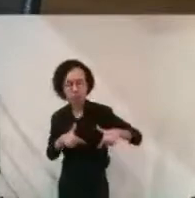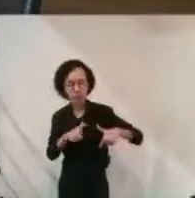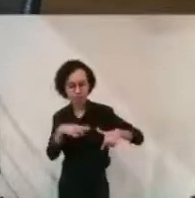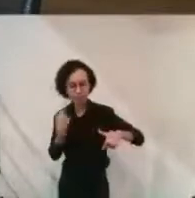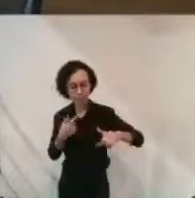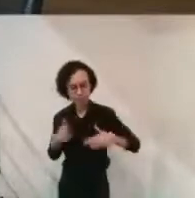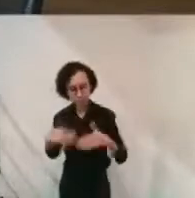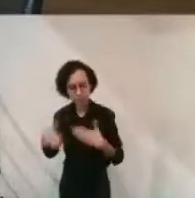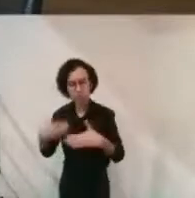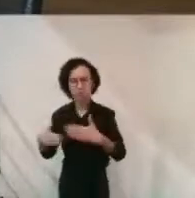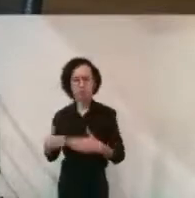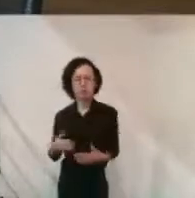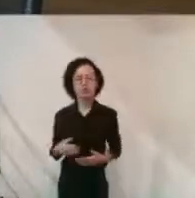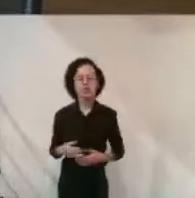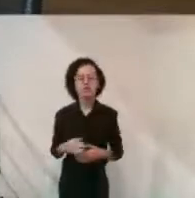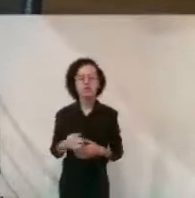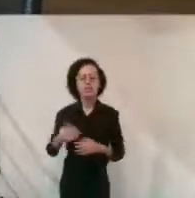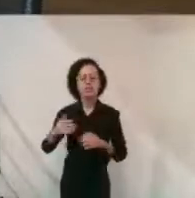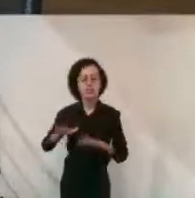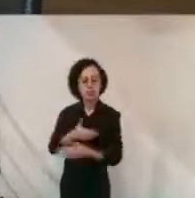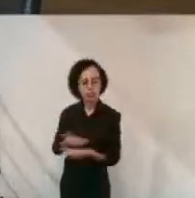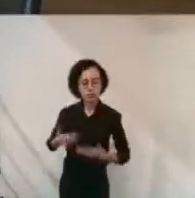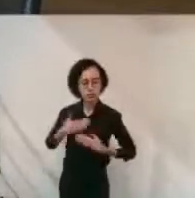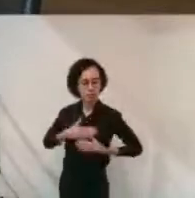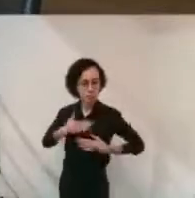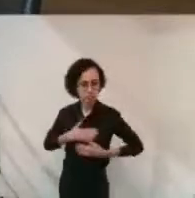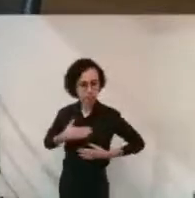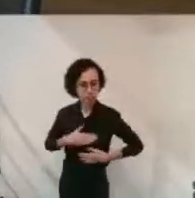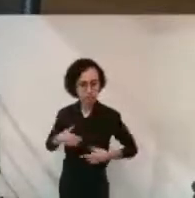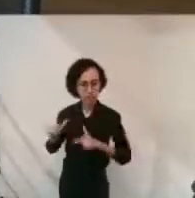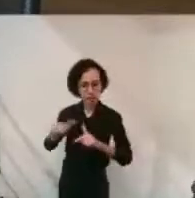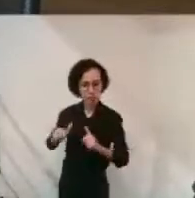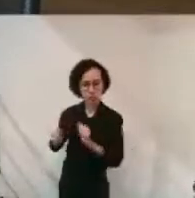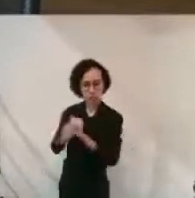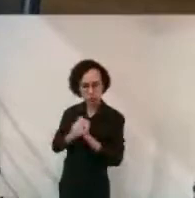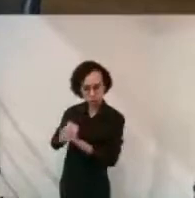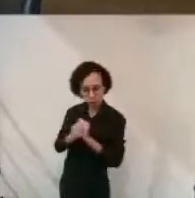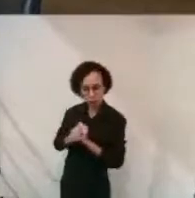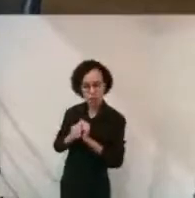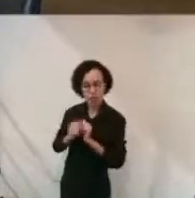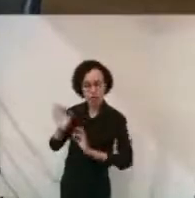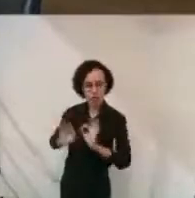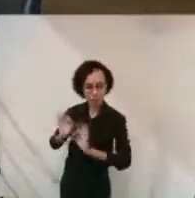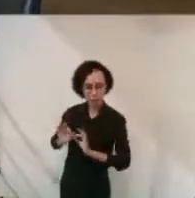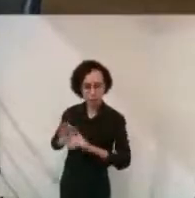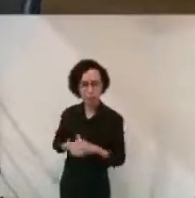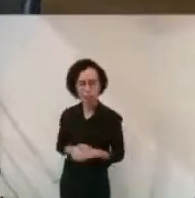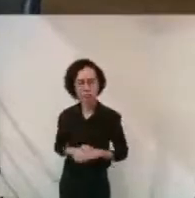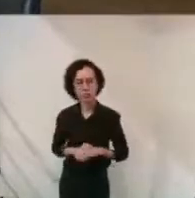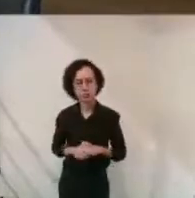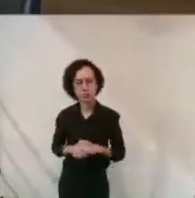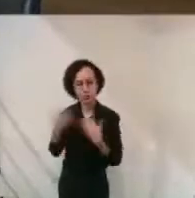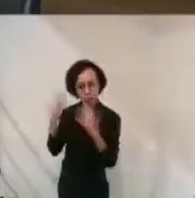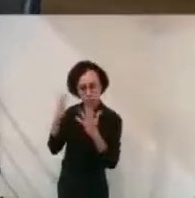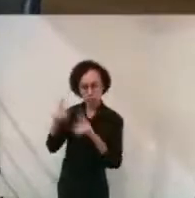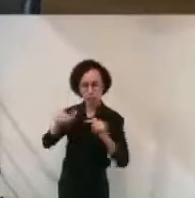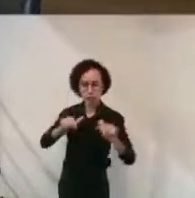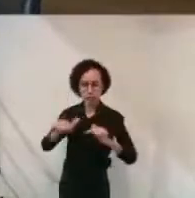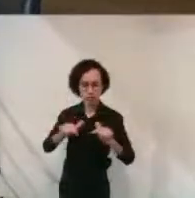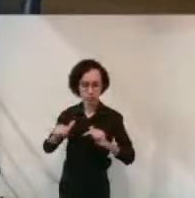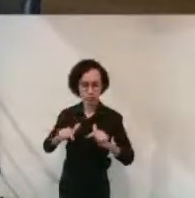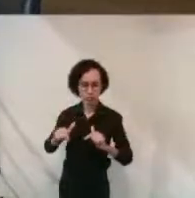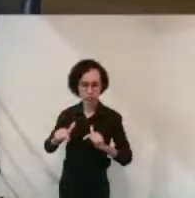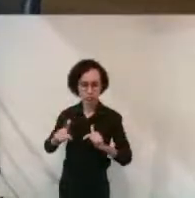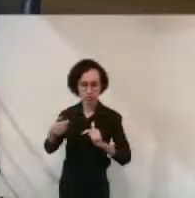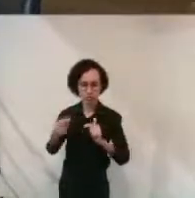desenvolver esse evento. Então, foi para mim um grande prazer, uma grande satisfação trabalhar ao seu lado nessa organização e parabenizar pelo seu trabalho que você está desenvolvendo